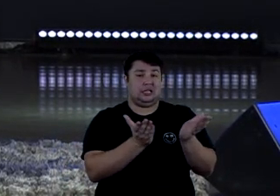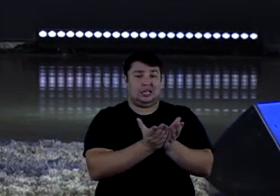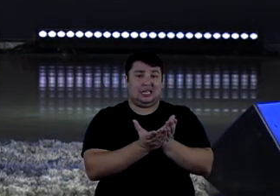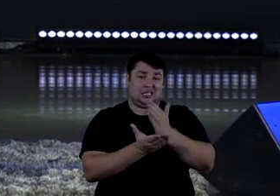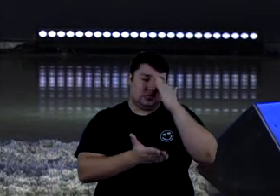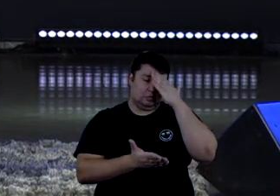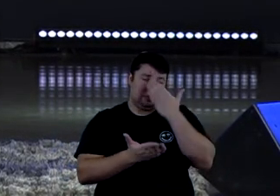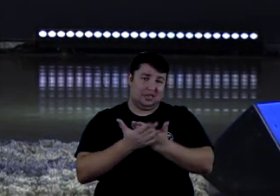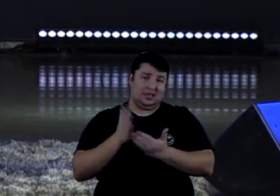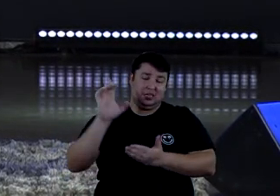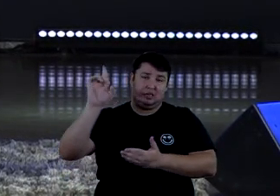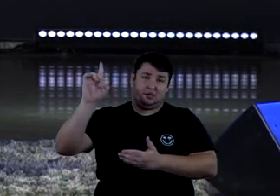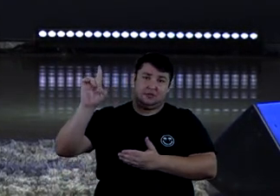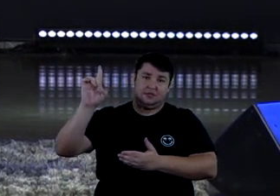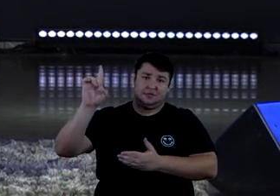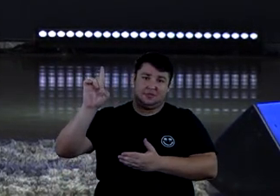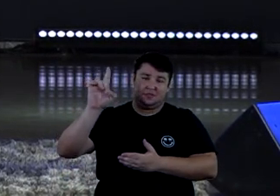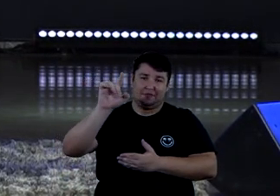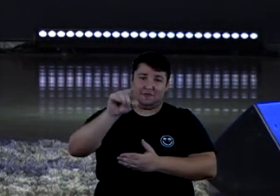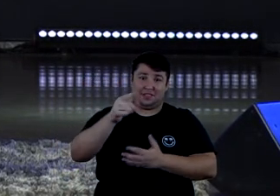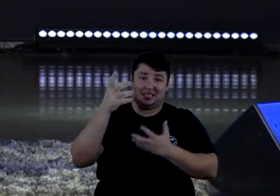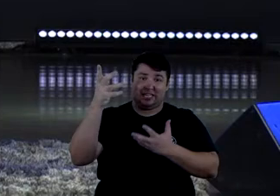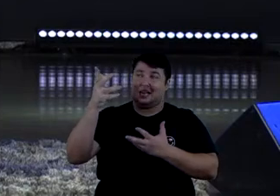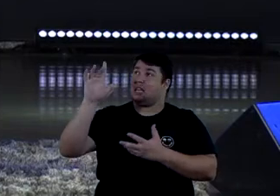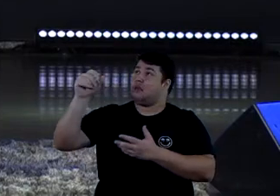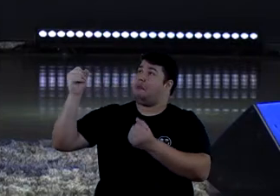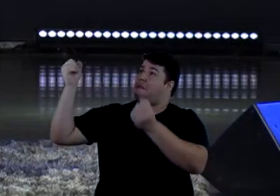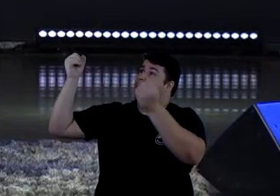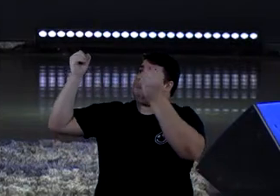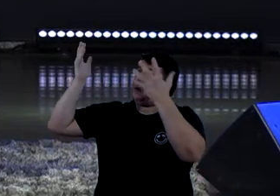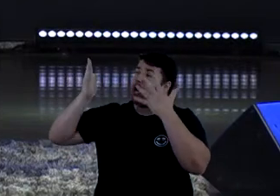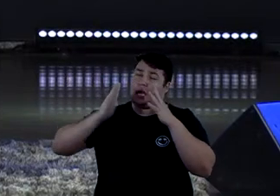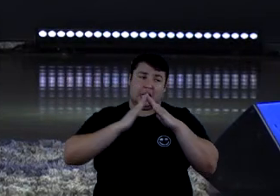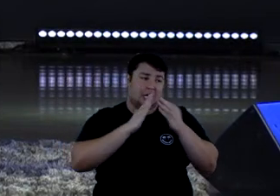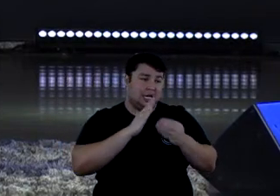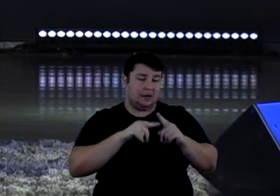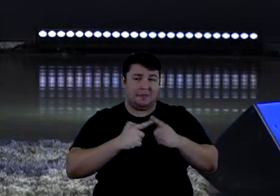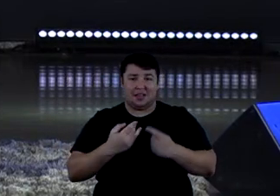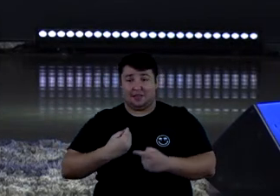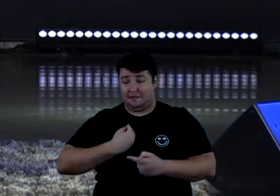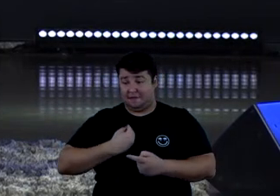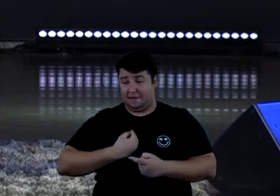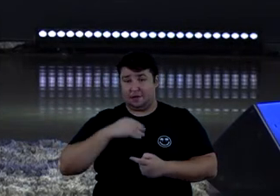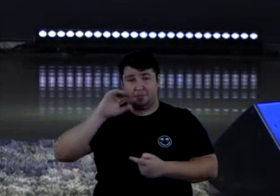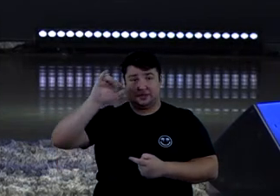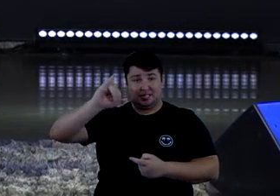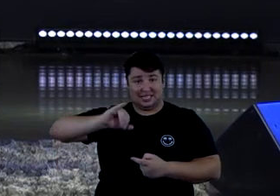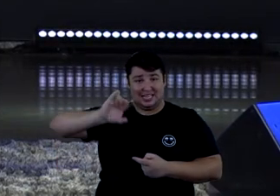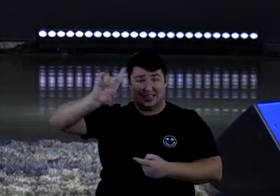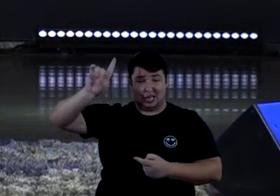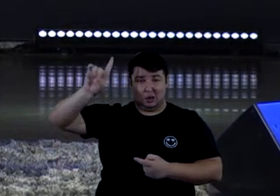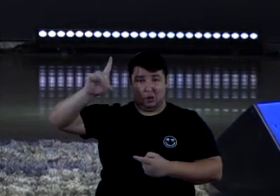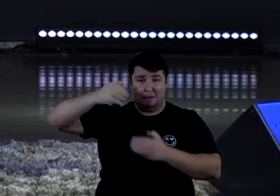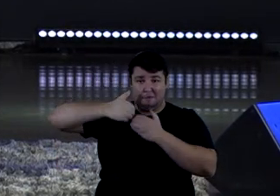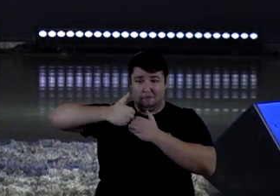ateus, porque você quer os benefícios da igreja, mas você vive como se Deus não existisse.